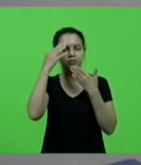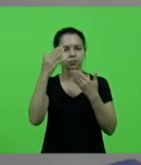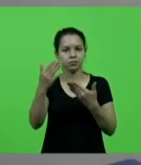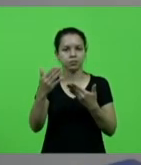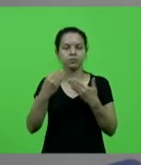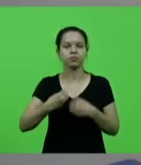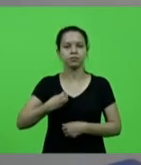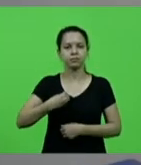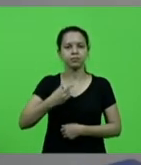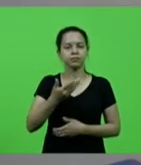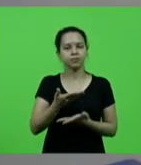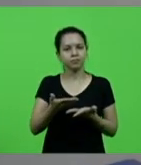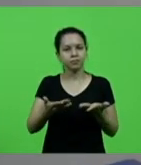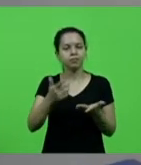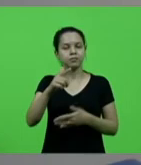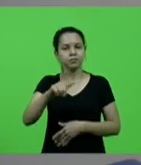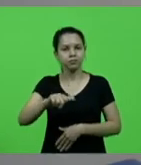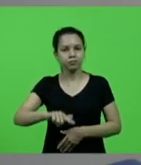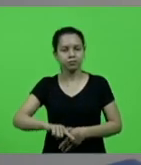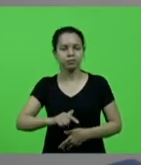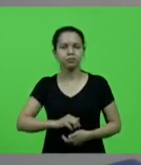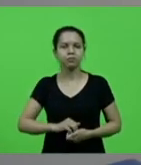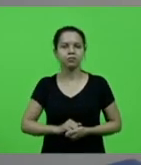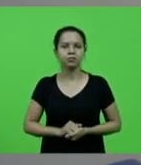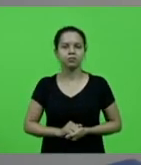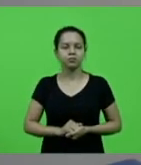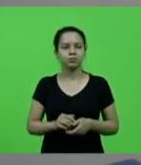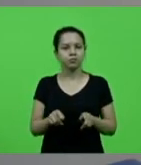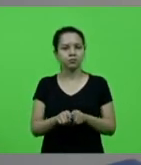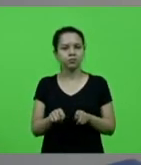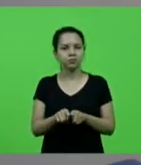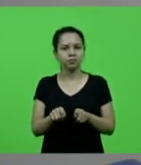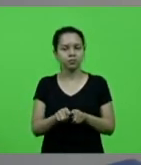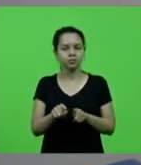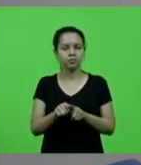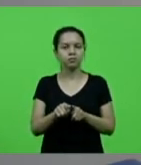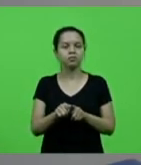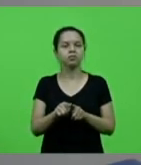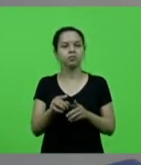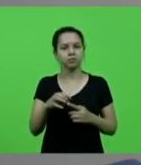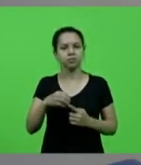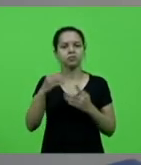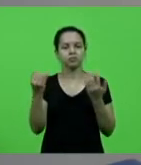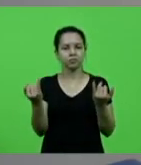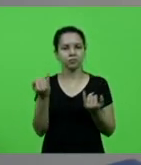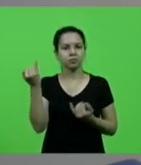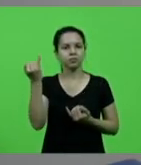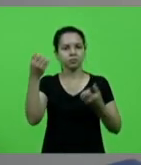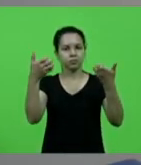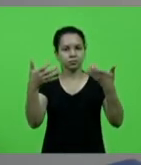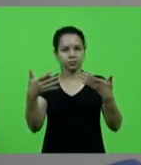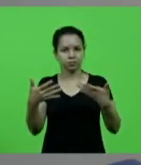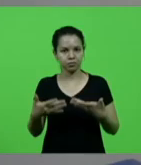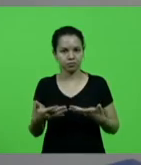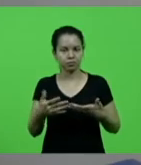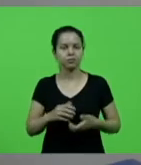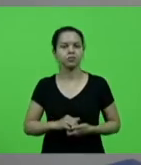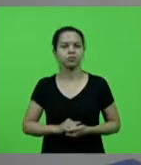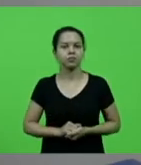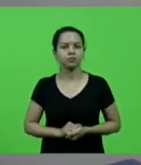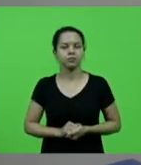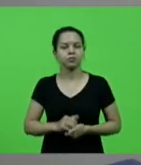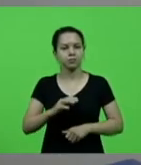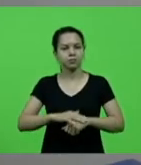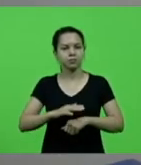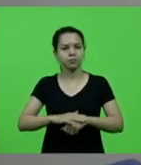mais uma vez. E gostaria de destacar que, atendendo proposição de nossa autoria, estamos